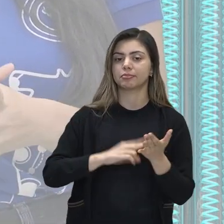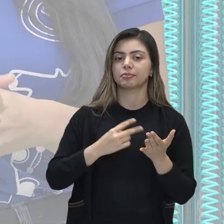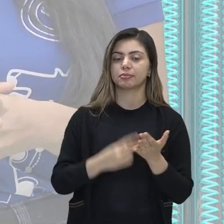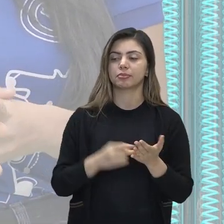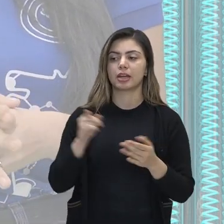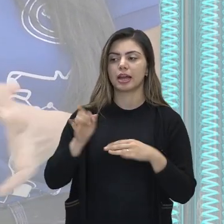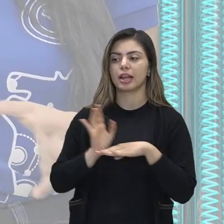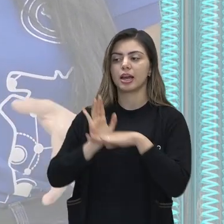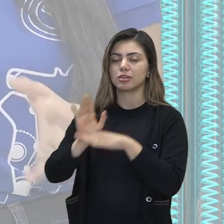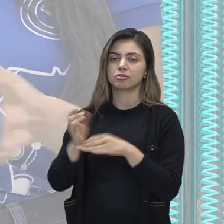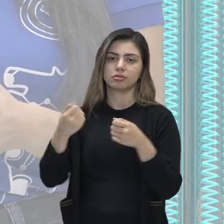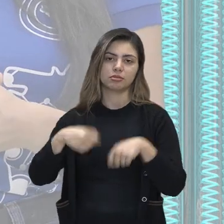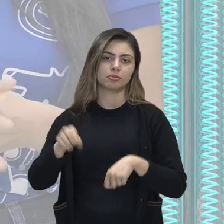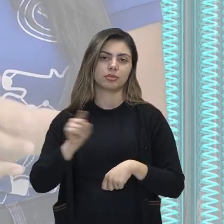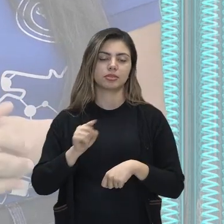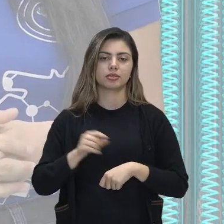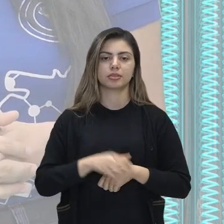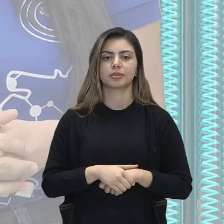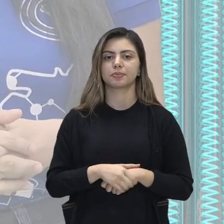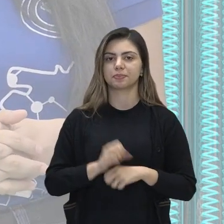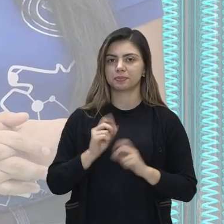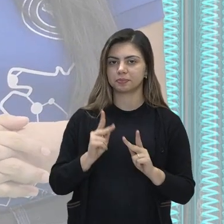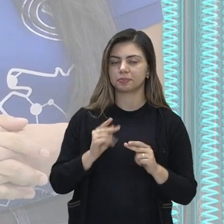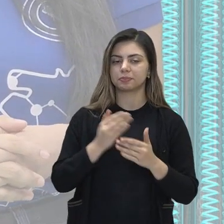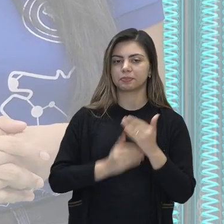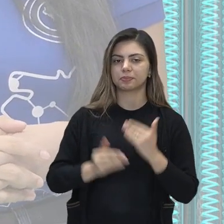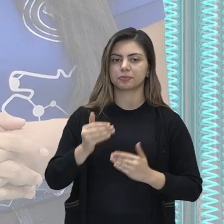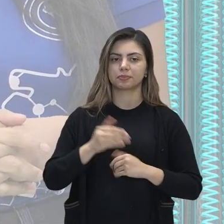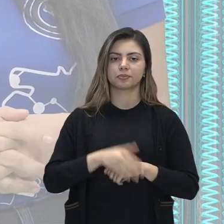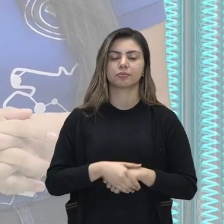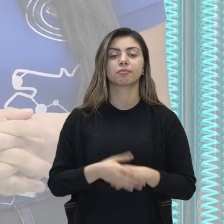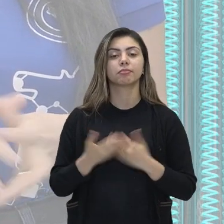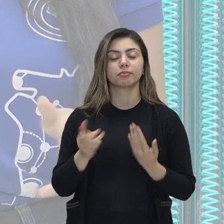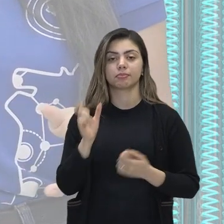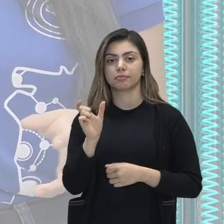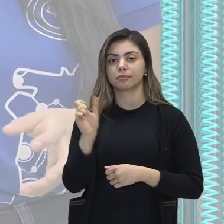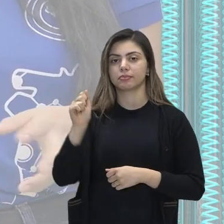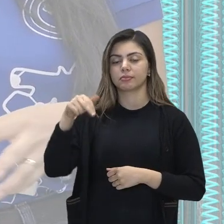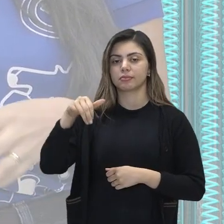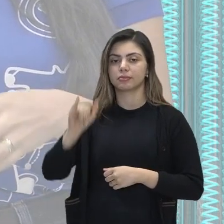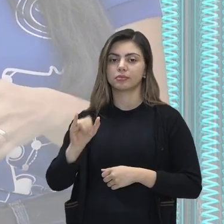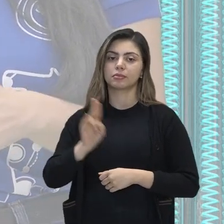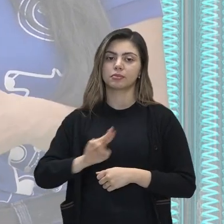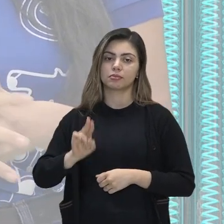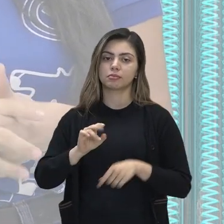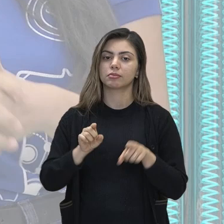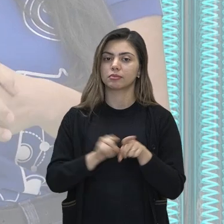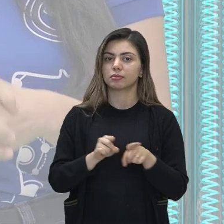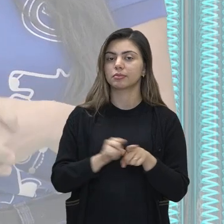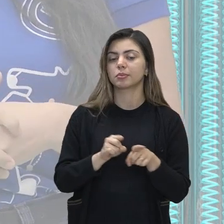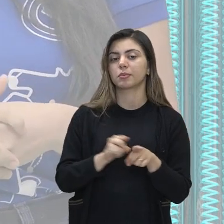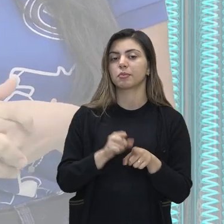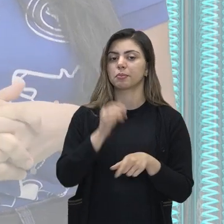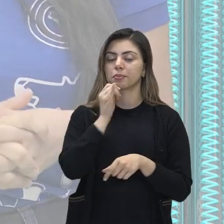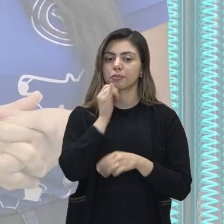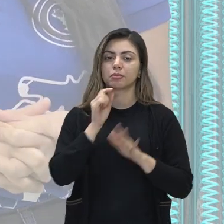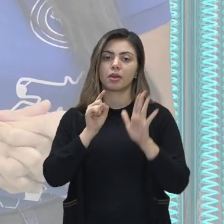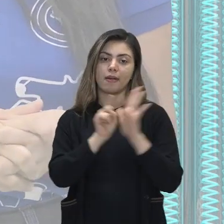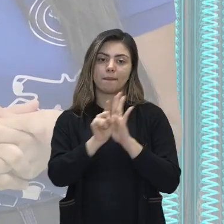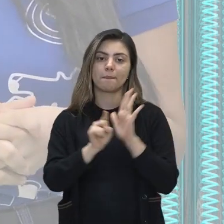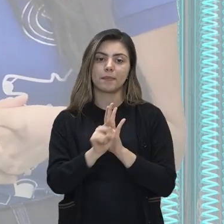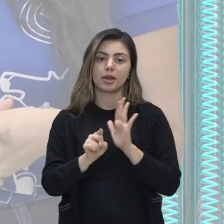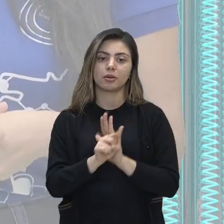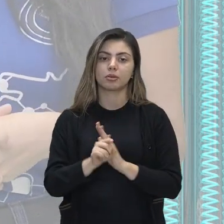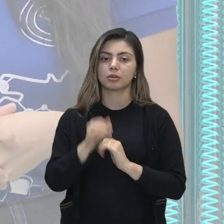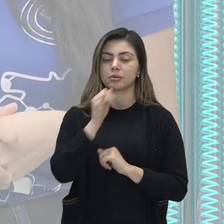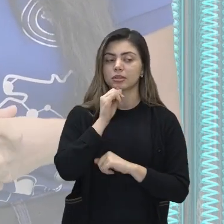nenhuma ajuda. Ok? Vamos em frente. Usamos N, também outro uso do N, em perguntas